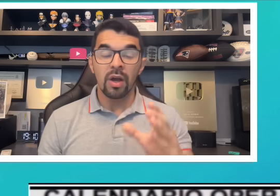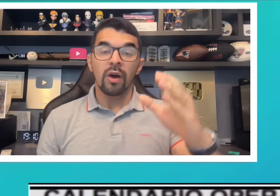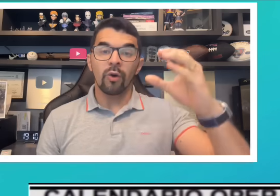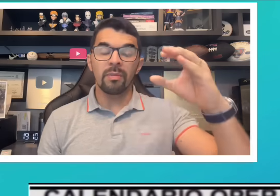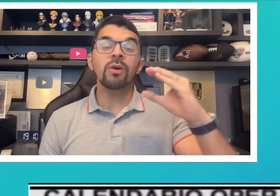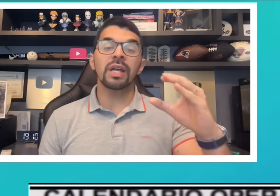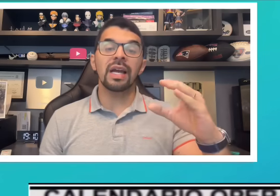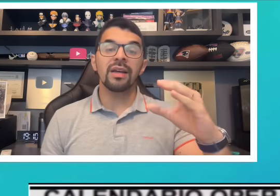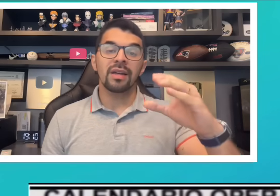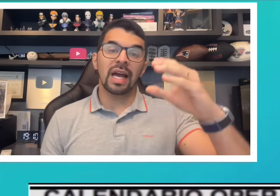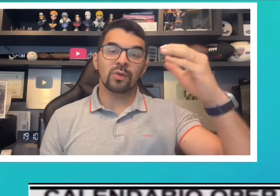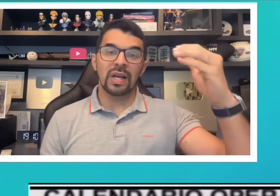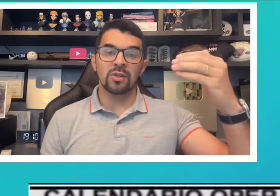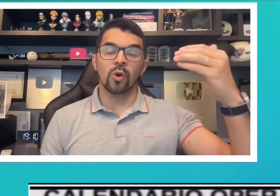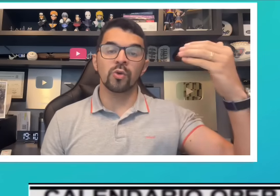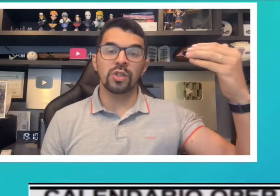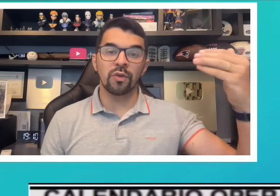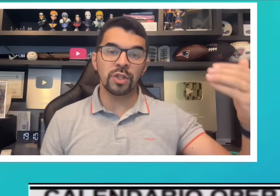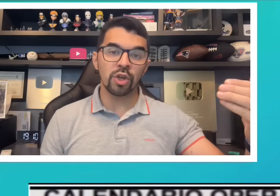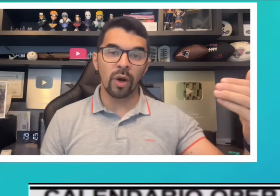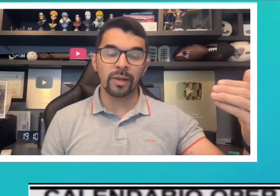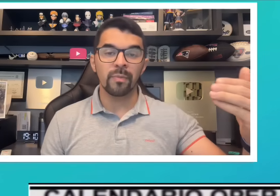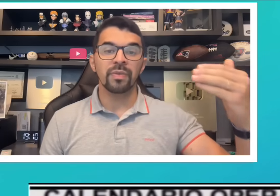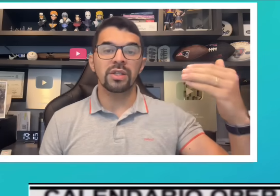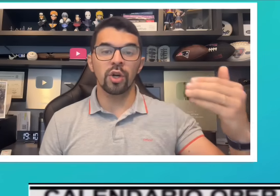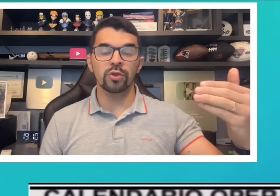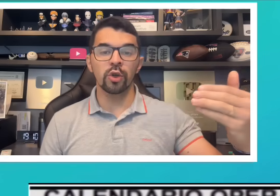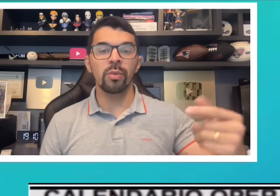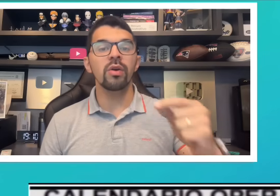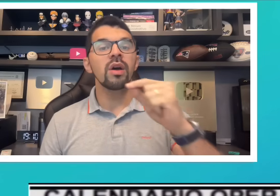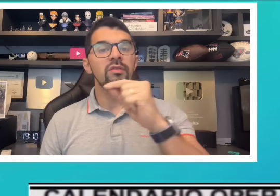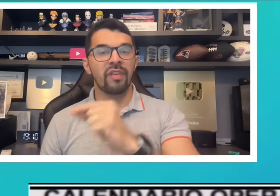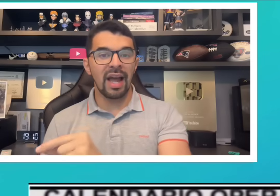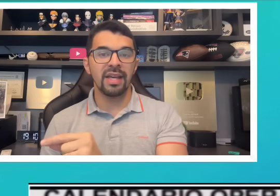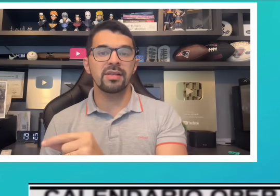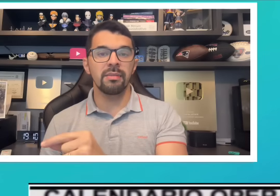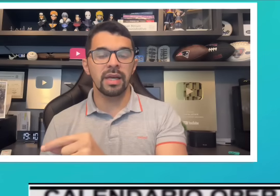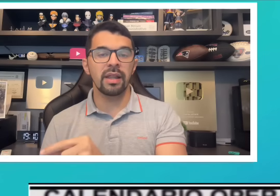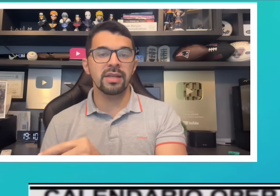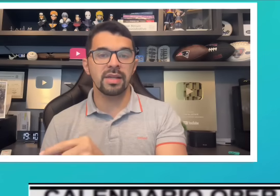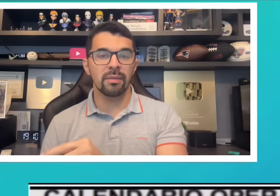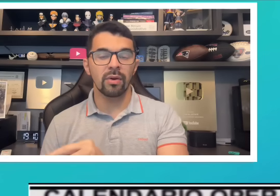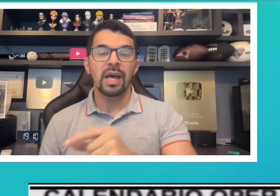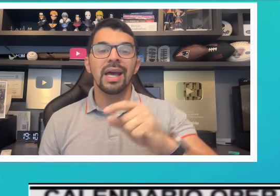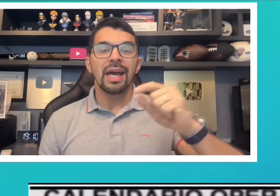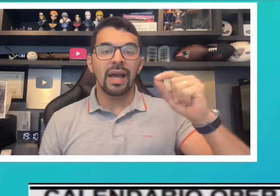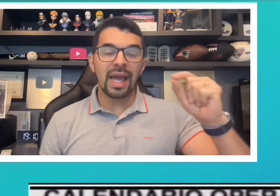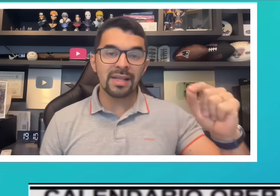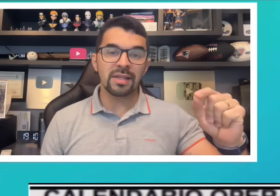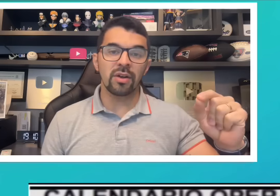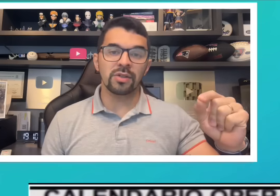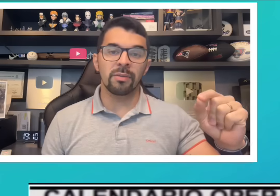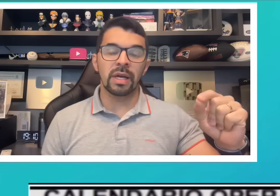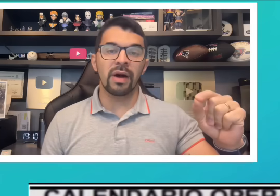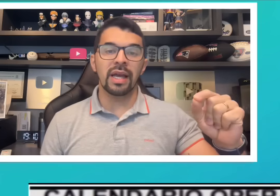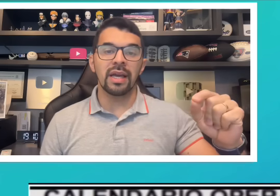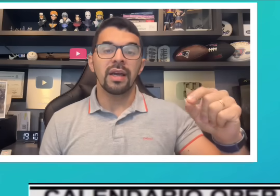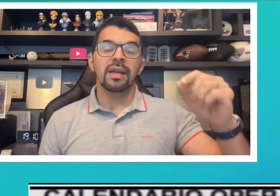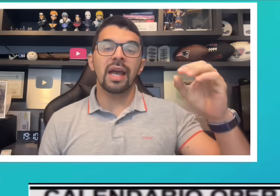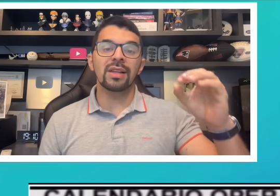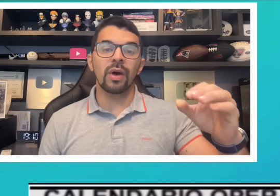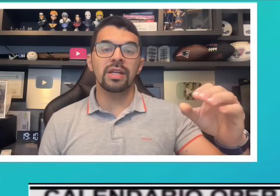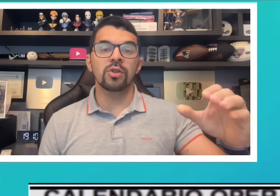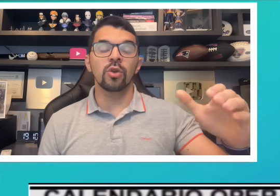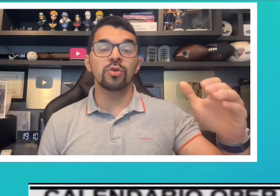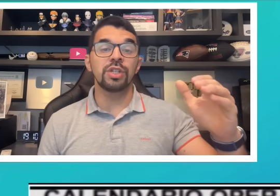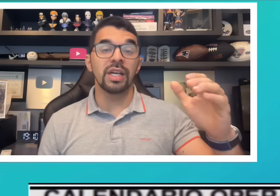Então, o irmão dele, que atualizou no dia 28 de outubro, vai receber em dezembro. Esse nosso amigo aí,